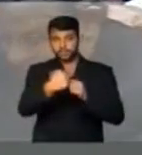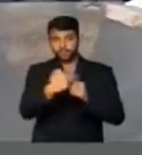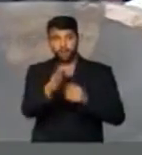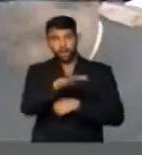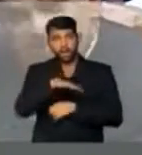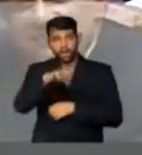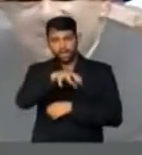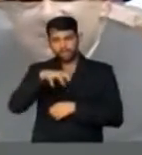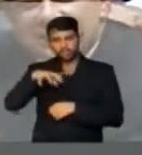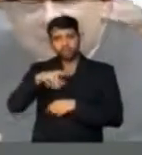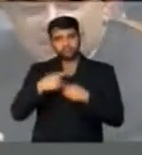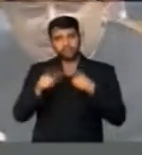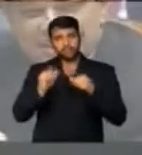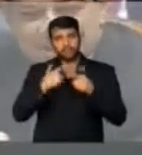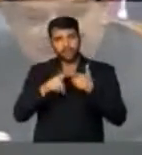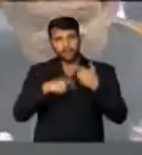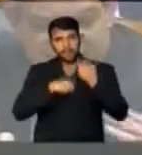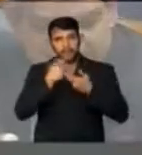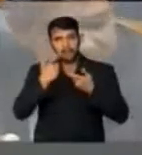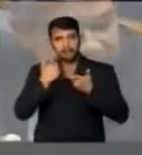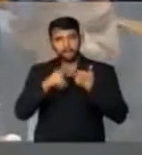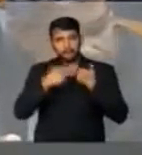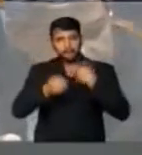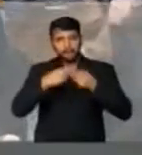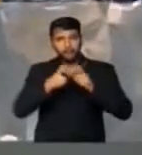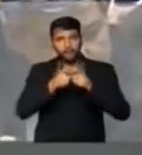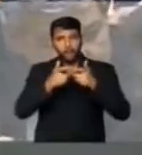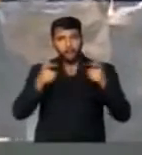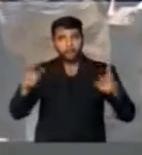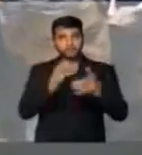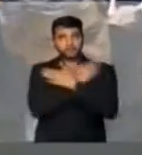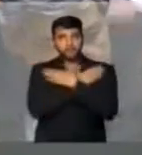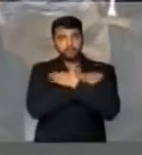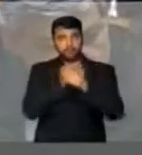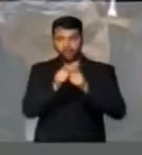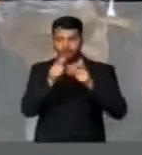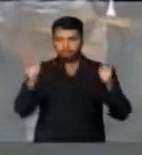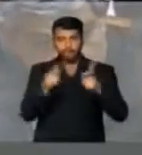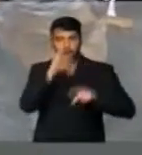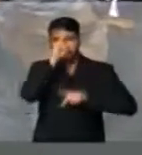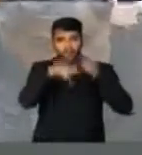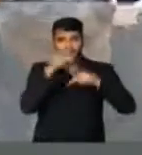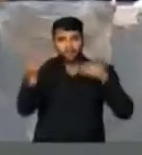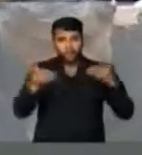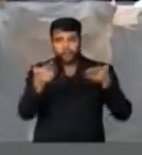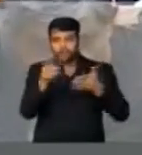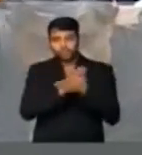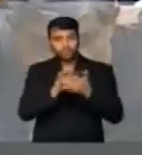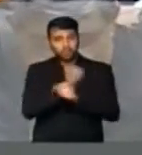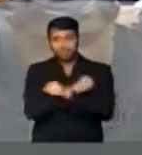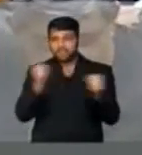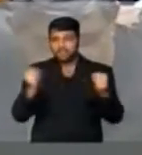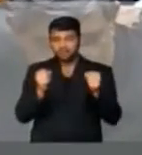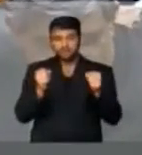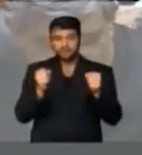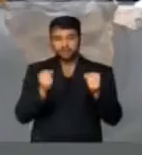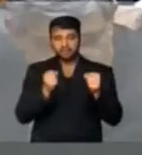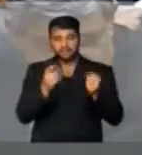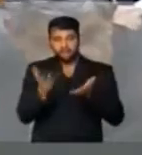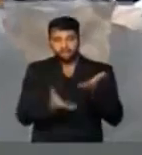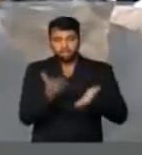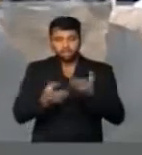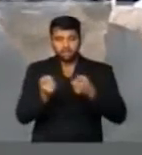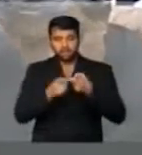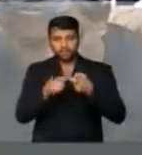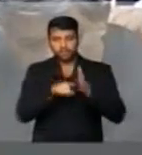região passa por graves transtornos, o desemprego é crescente e a população hoje não tem condições de ser atendida